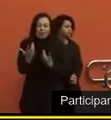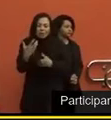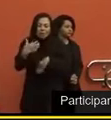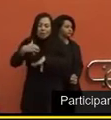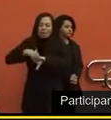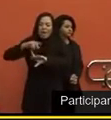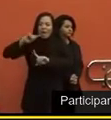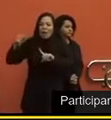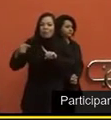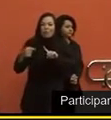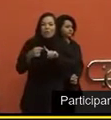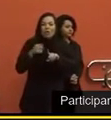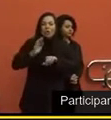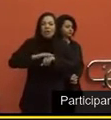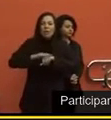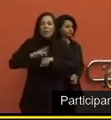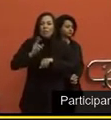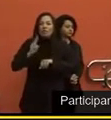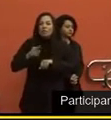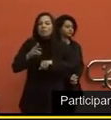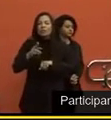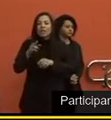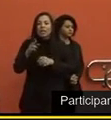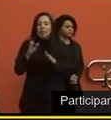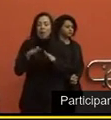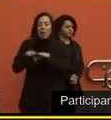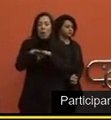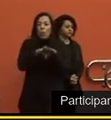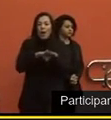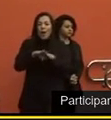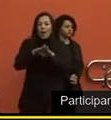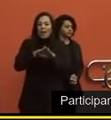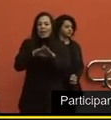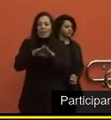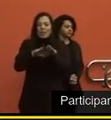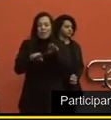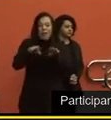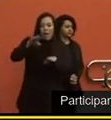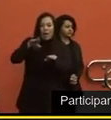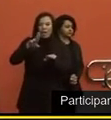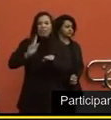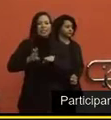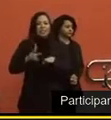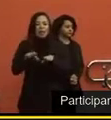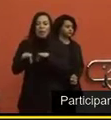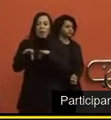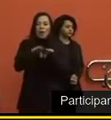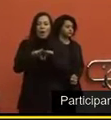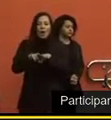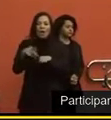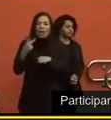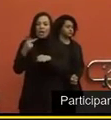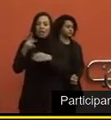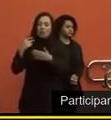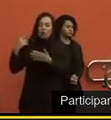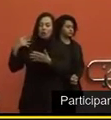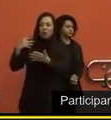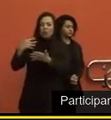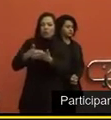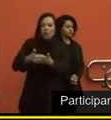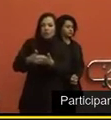ideais, sem jamais romper com o equilíbrio que deve caracterizar cada passo de sua